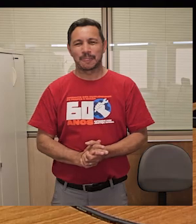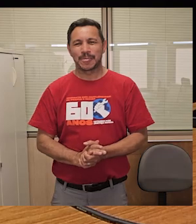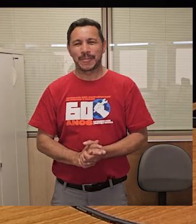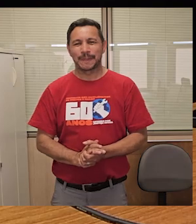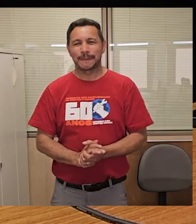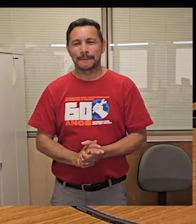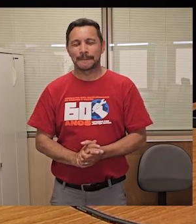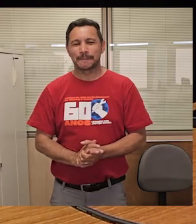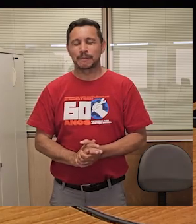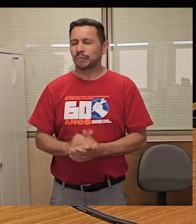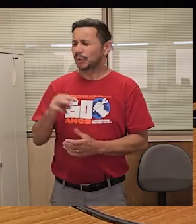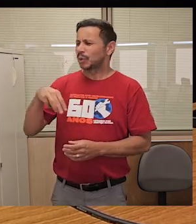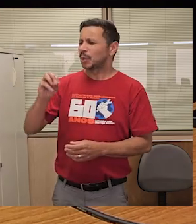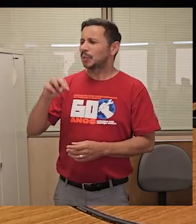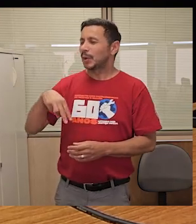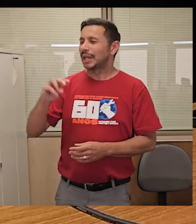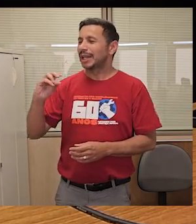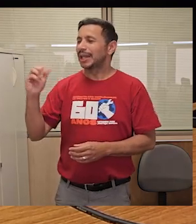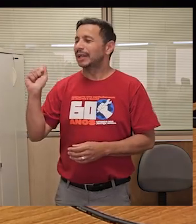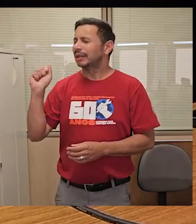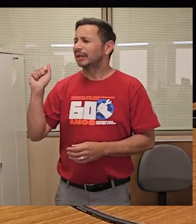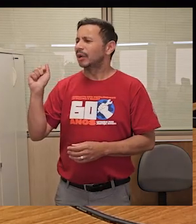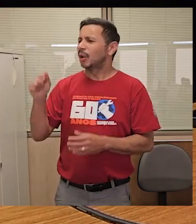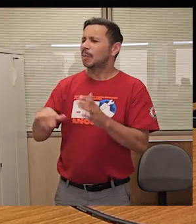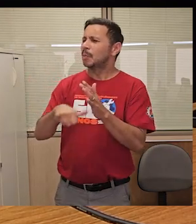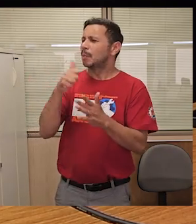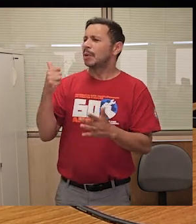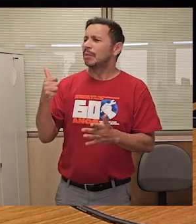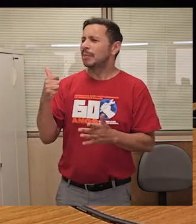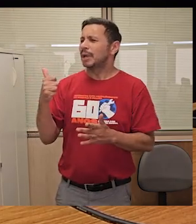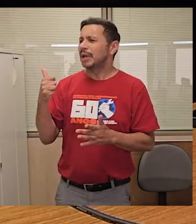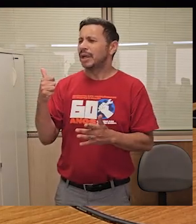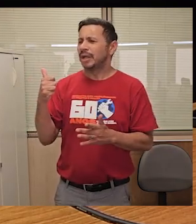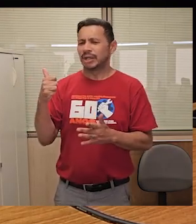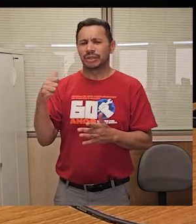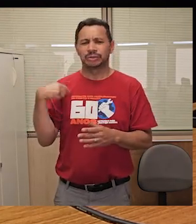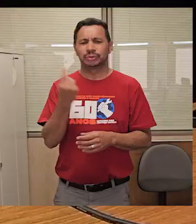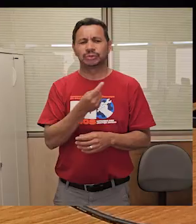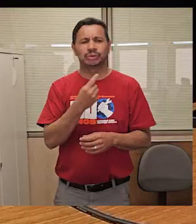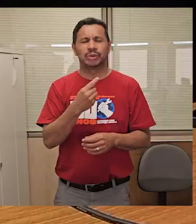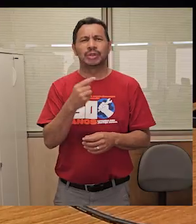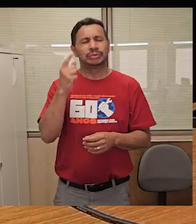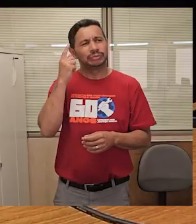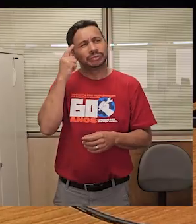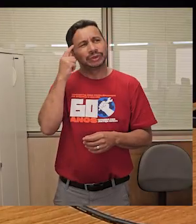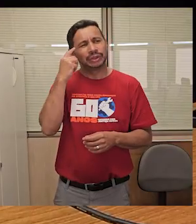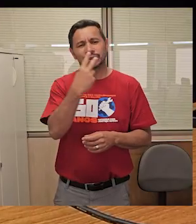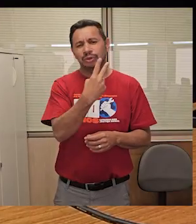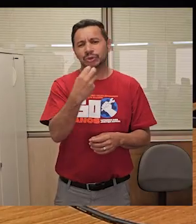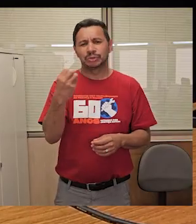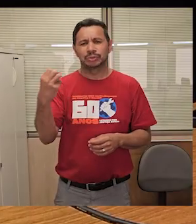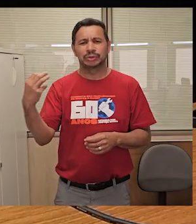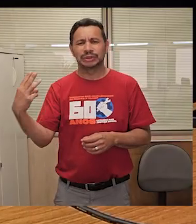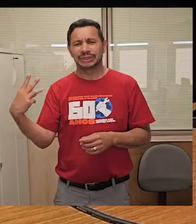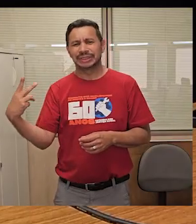Então, Mônica, é assim, primeiro a gente ficou, em 2003, quando o Lula entra, ele cria